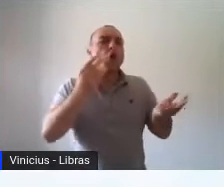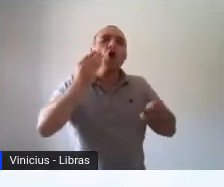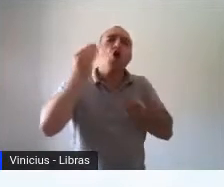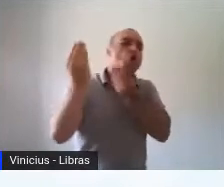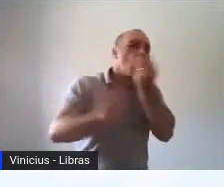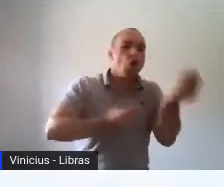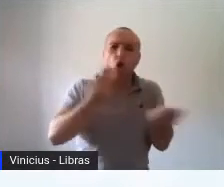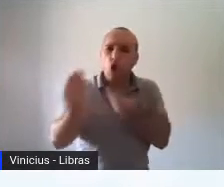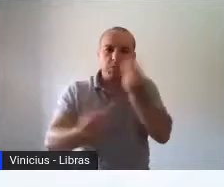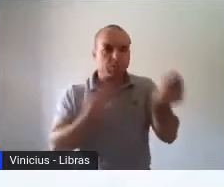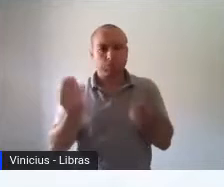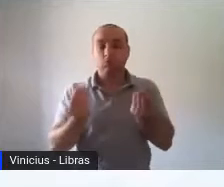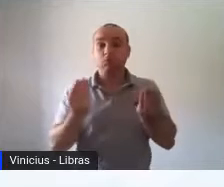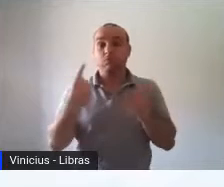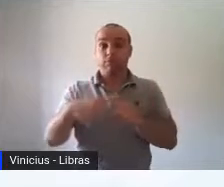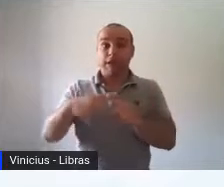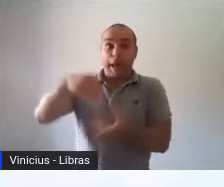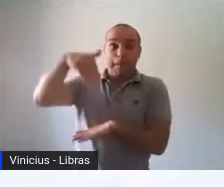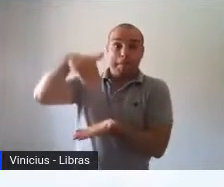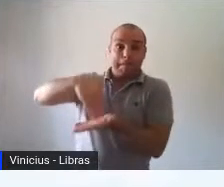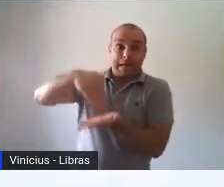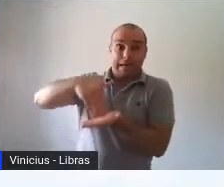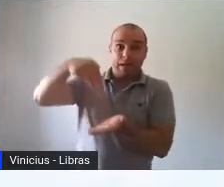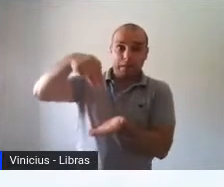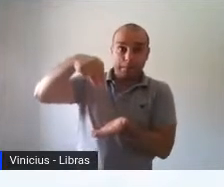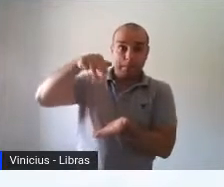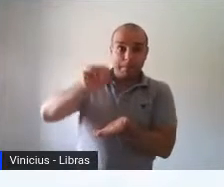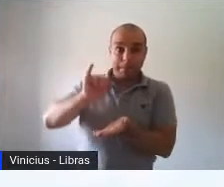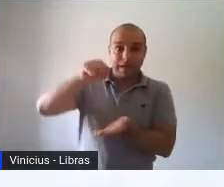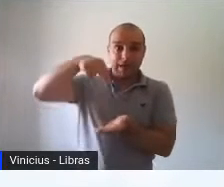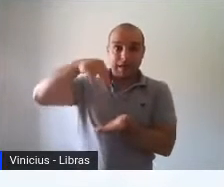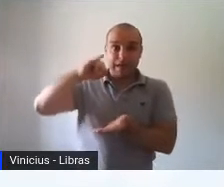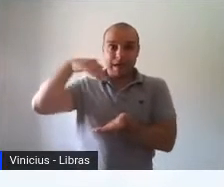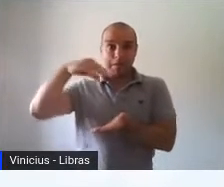mínimo regional é para aqueles trabalhadores que não têm